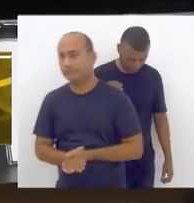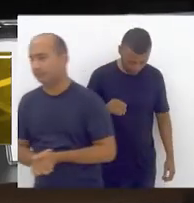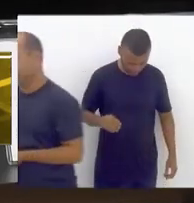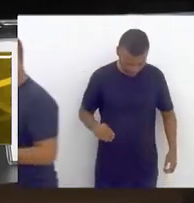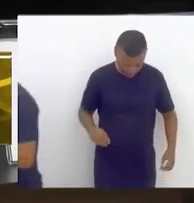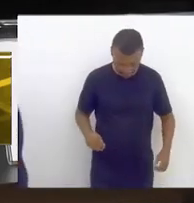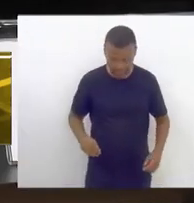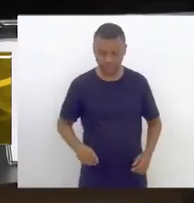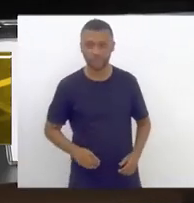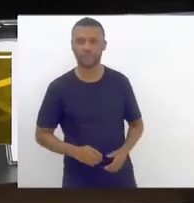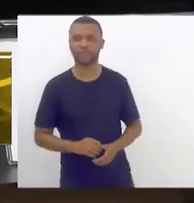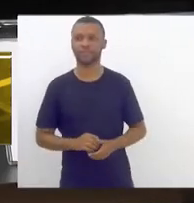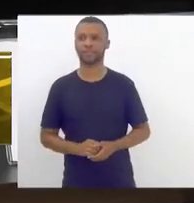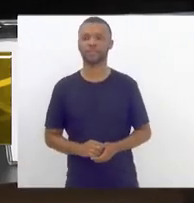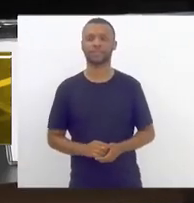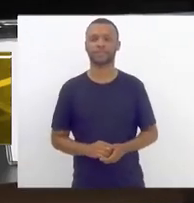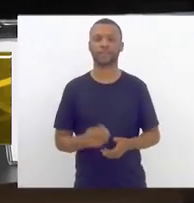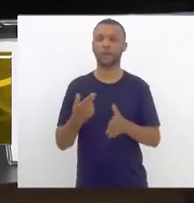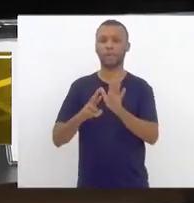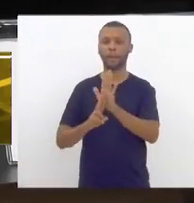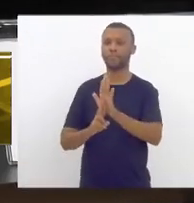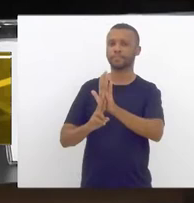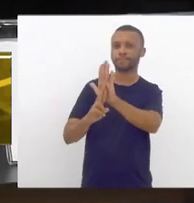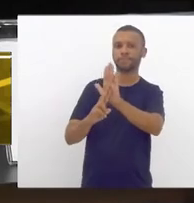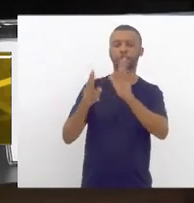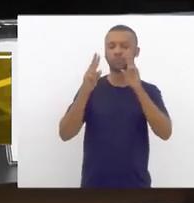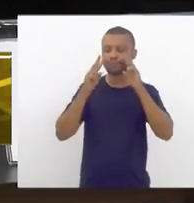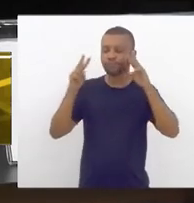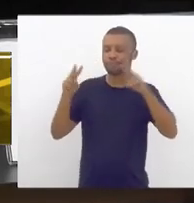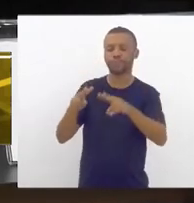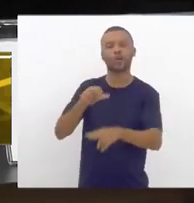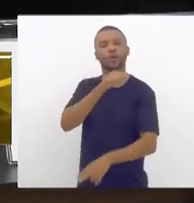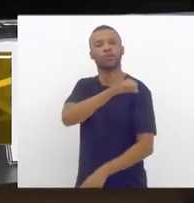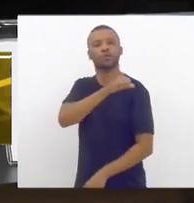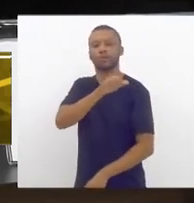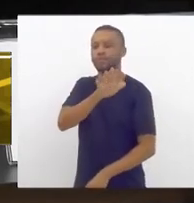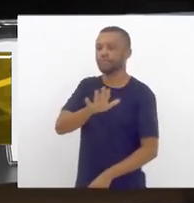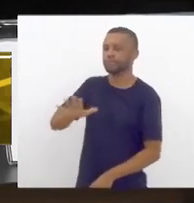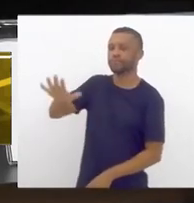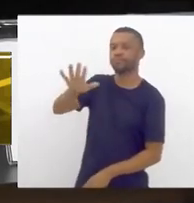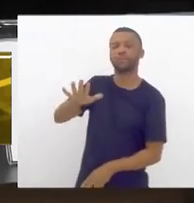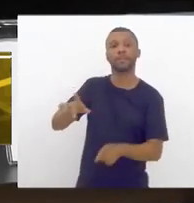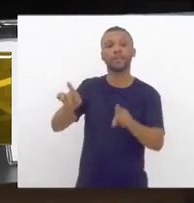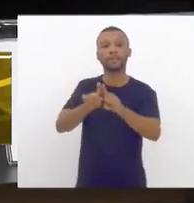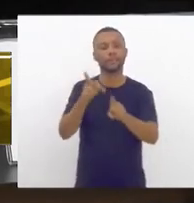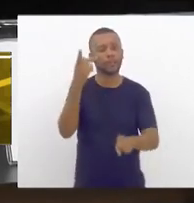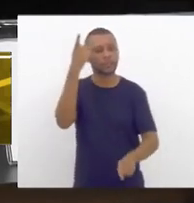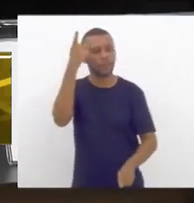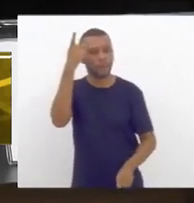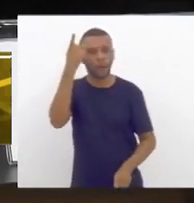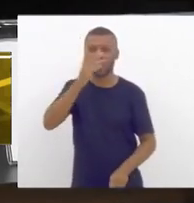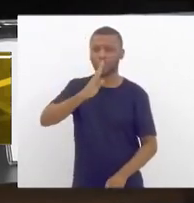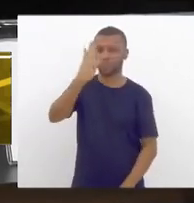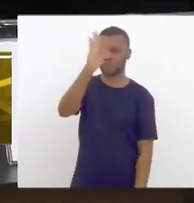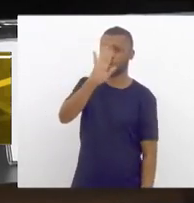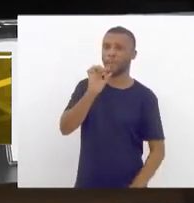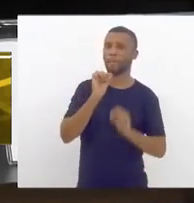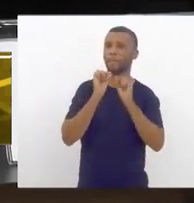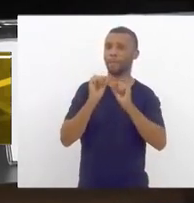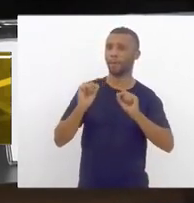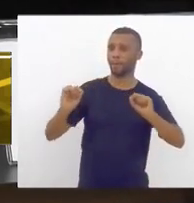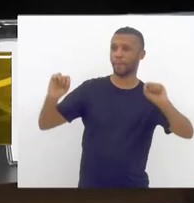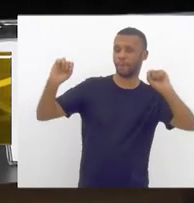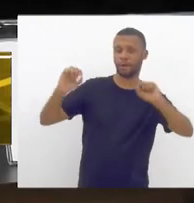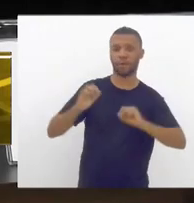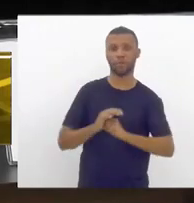uma uma representatividade não só reconhecida no rio como também em São Paulo em todo o Brasil na medida foi chamado para